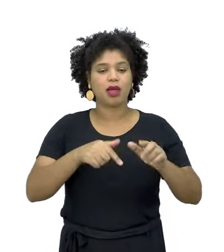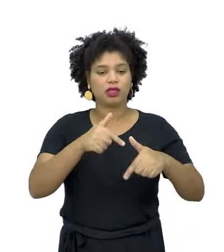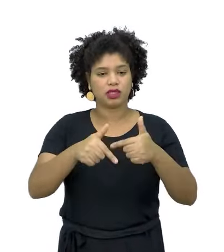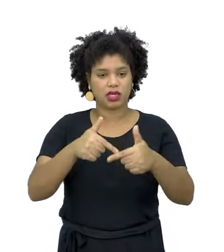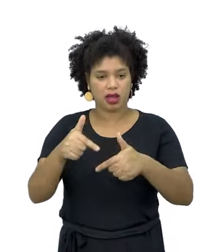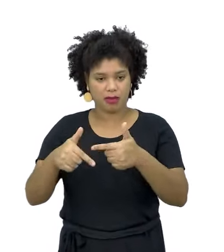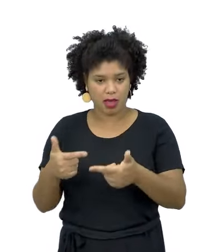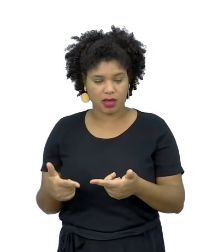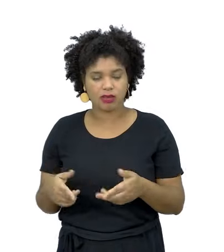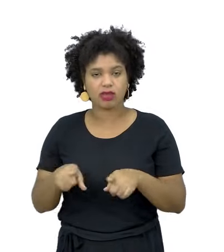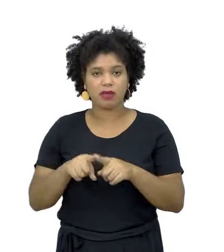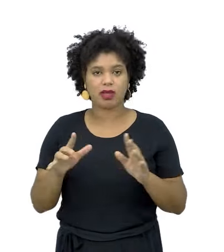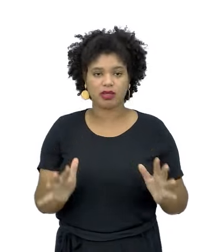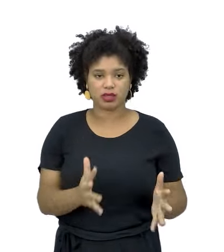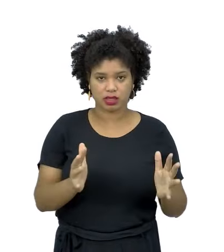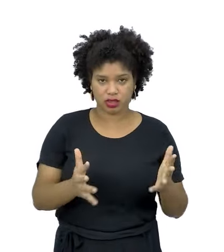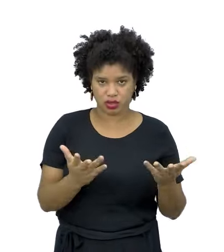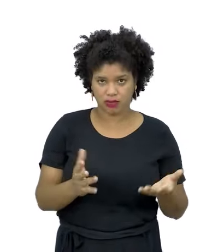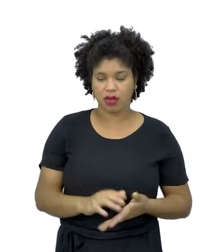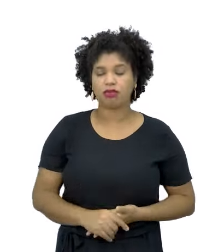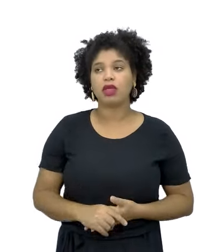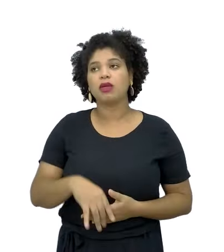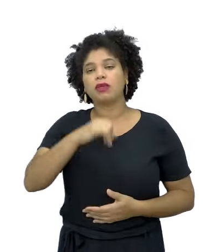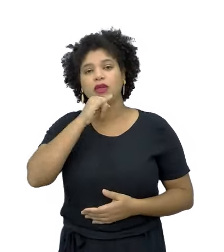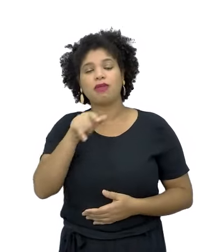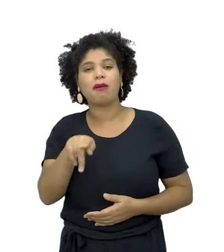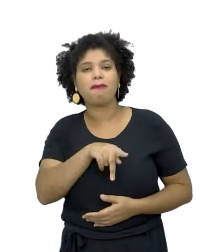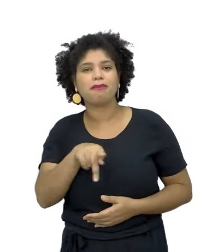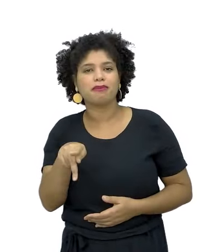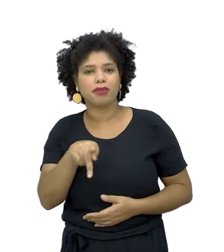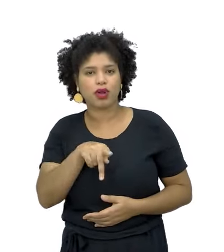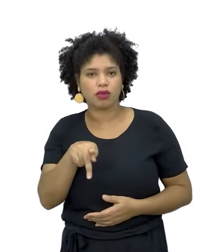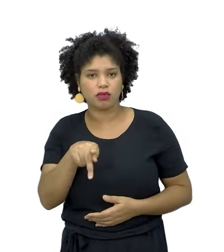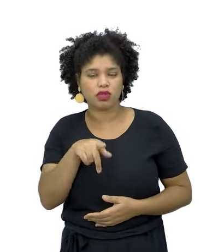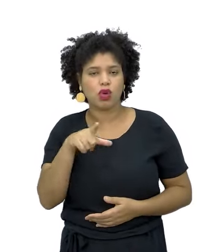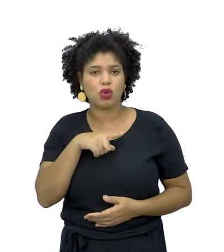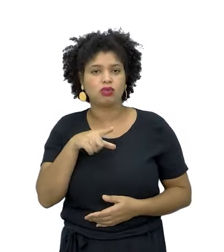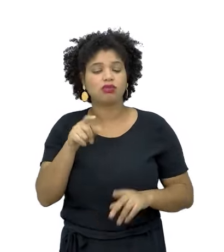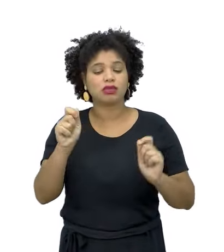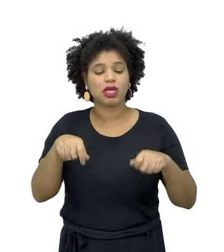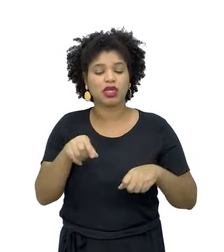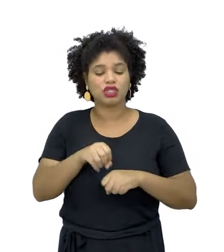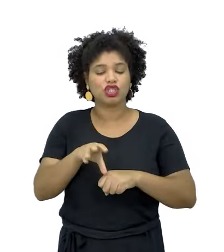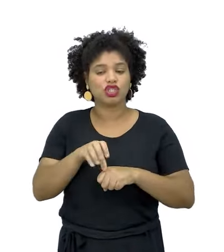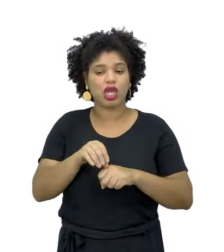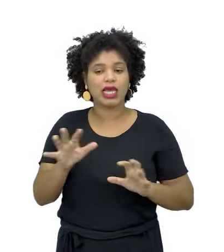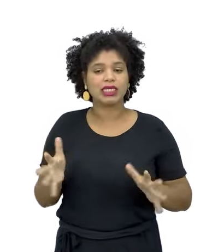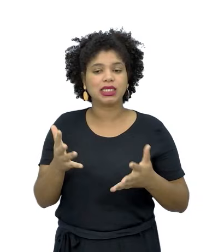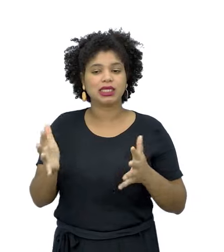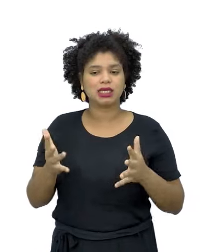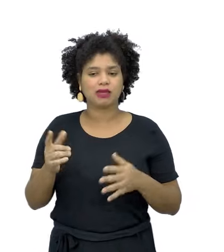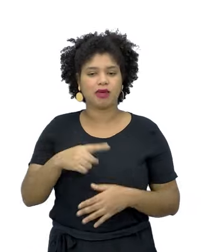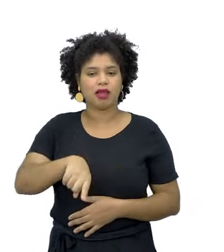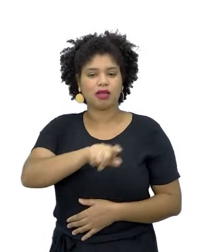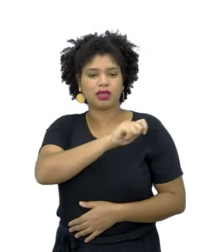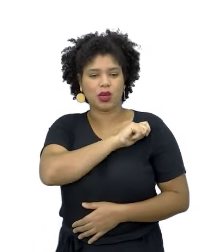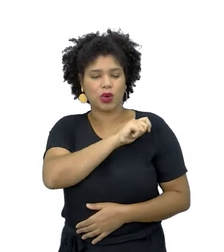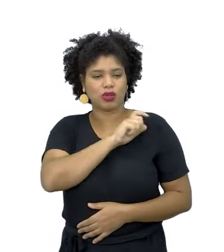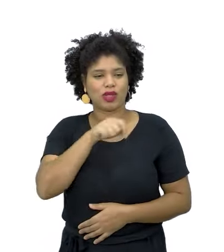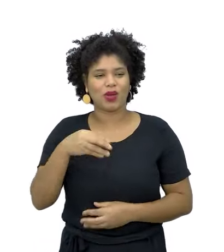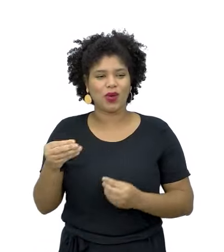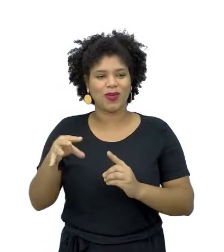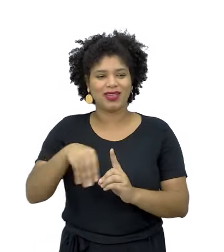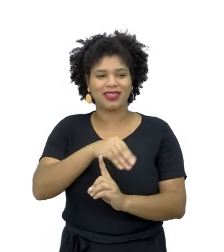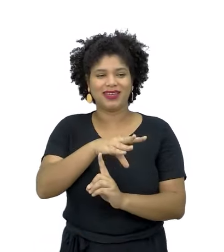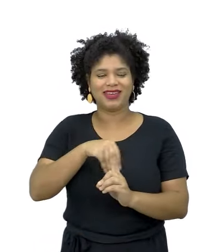observar e incentivar. Então, cabe ao professor, nesse momento, incentivar, né, os alunos, sendo mediador